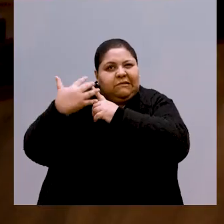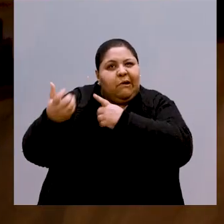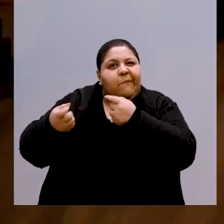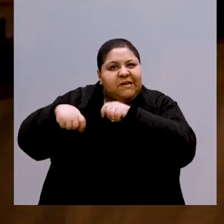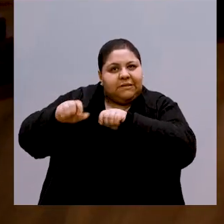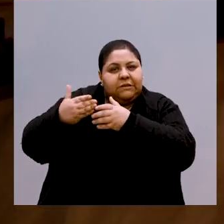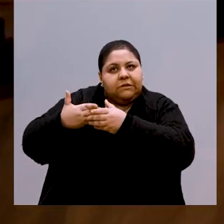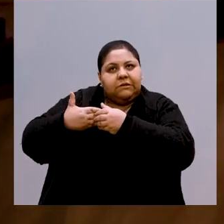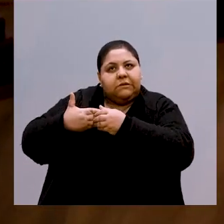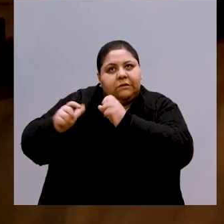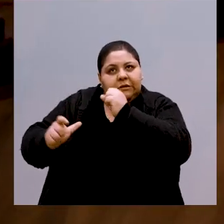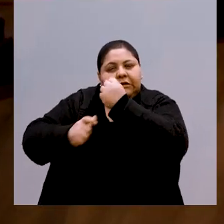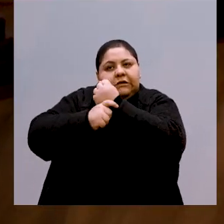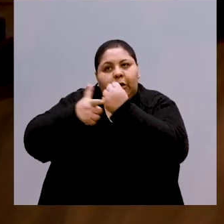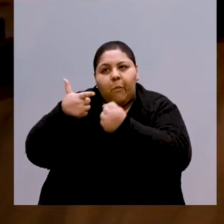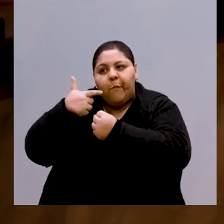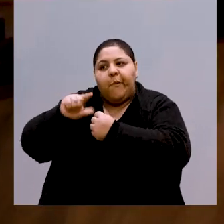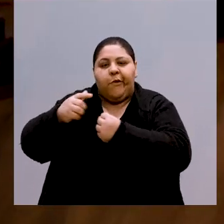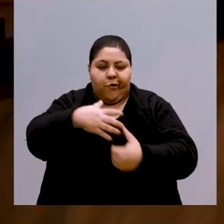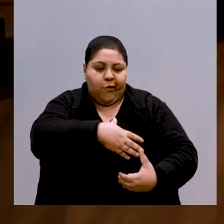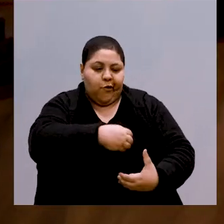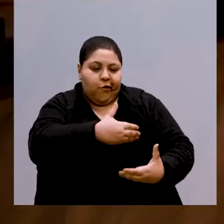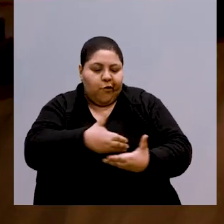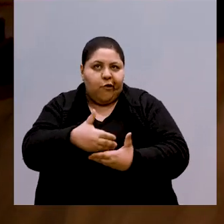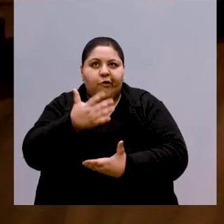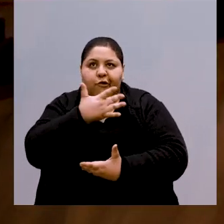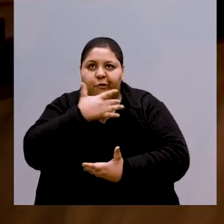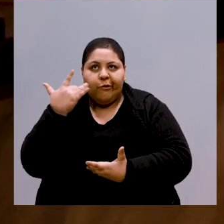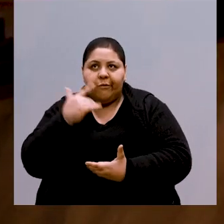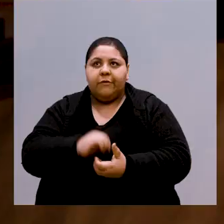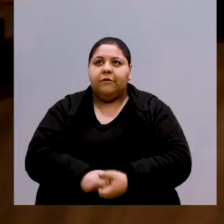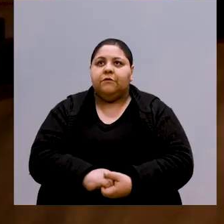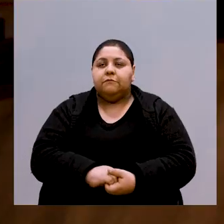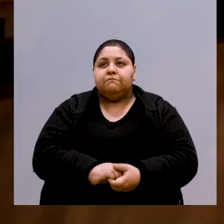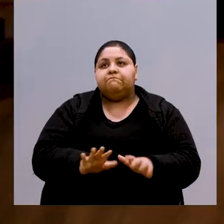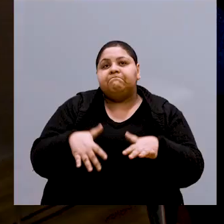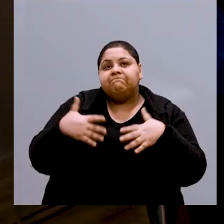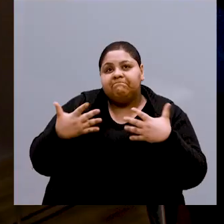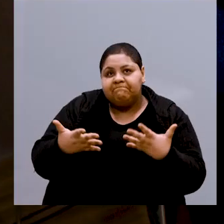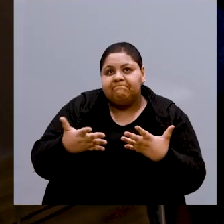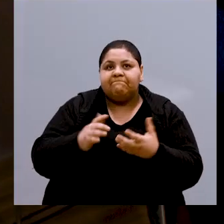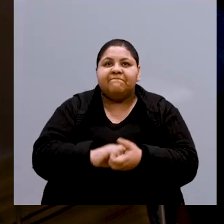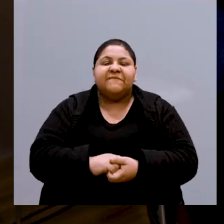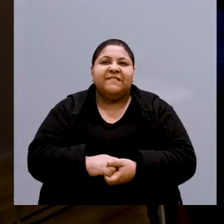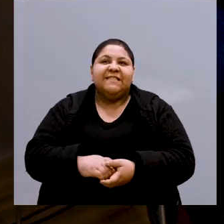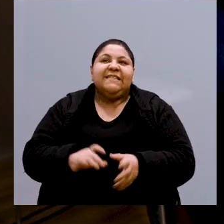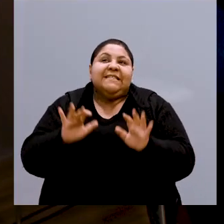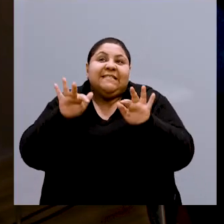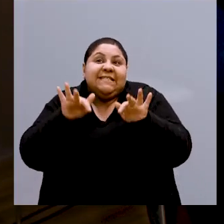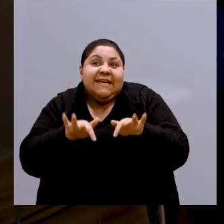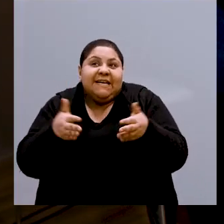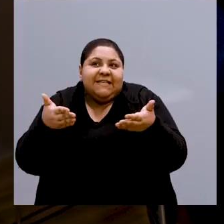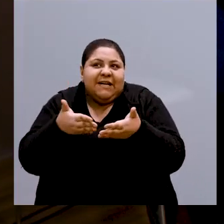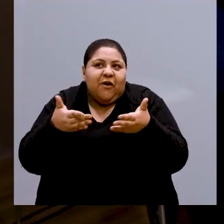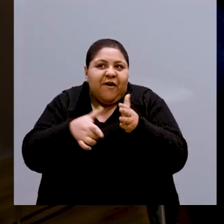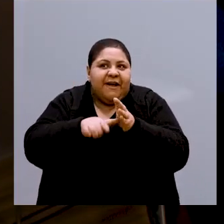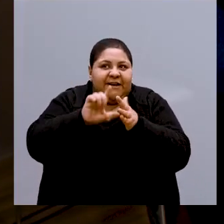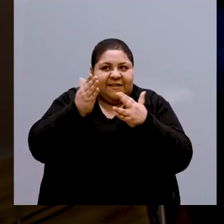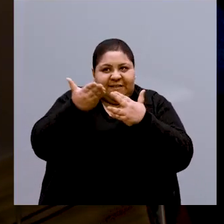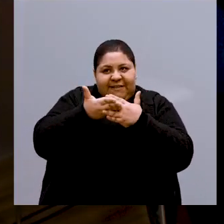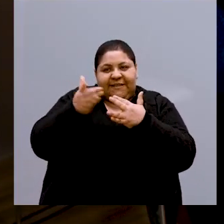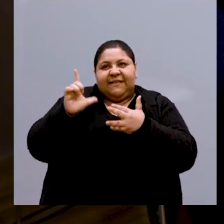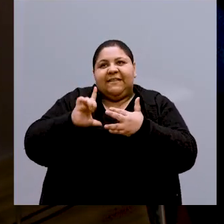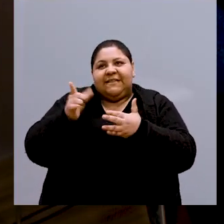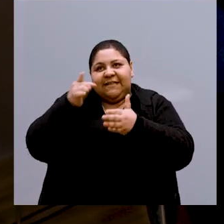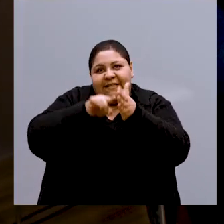seguras, instruídas, para também conseguir amamentar a criança com facilidade. Bom, a gente já está encerrando o tempo do primeiro